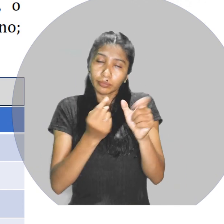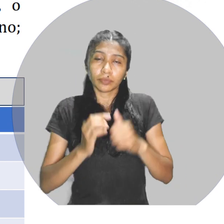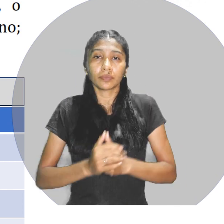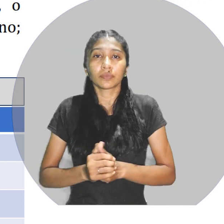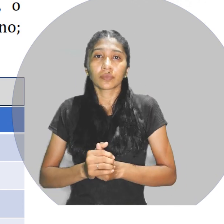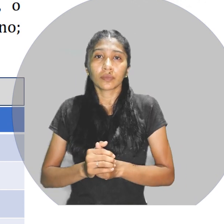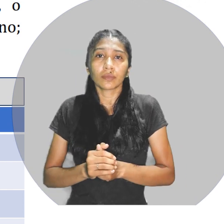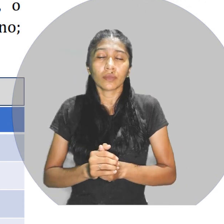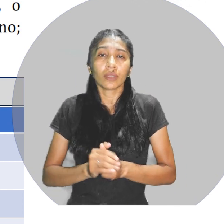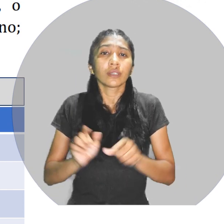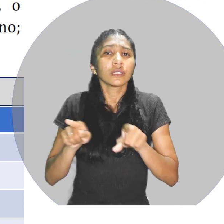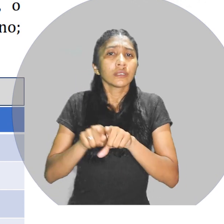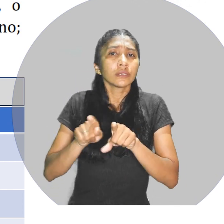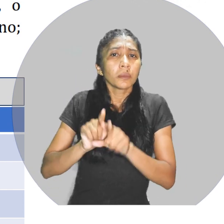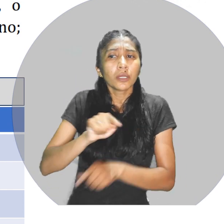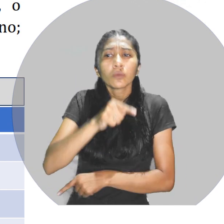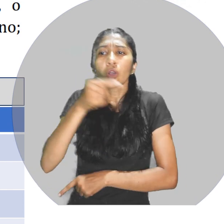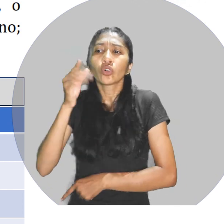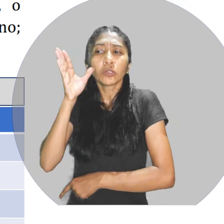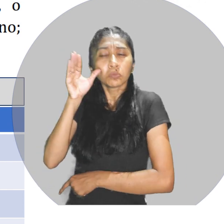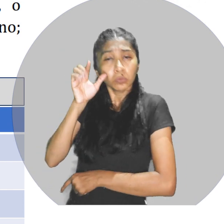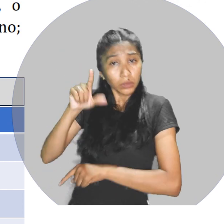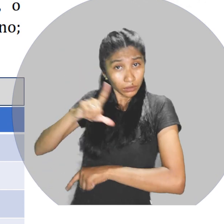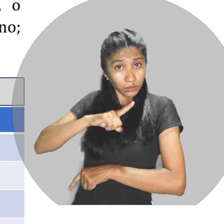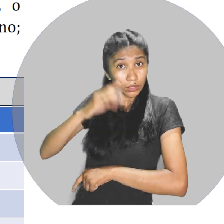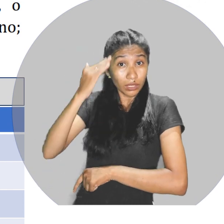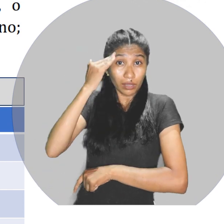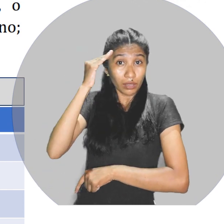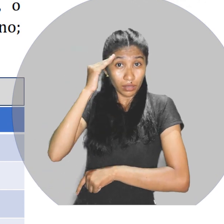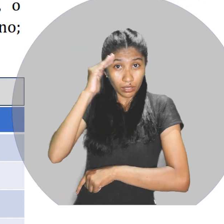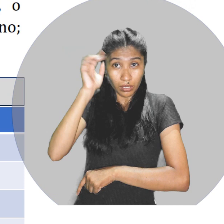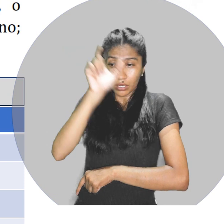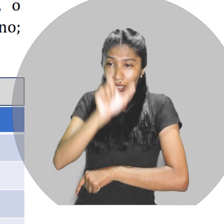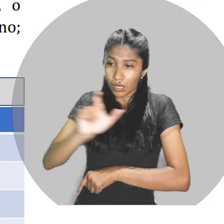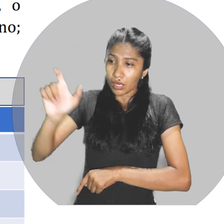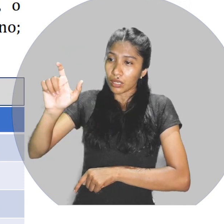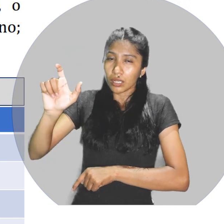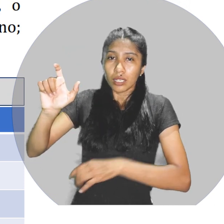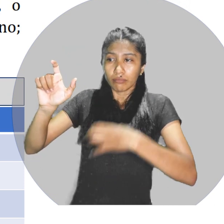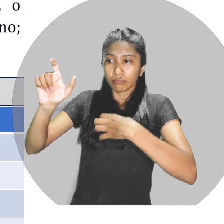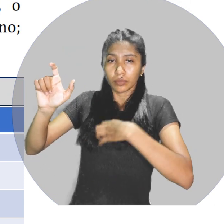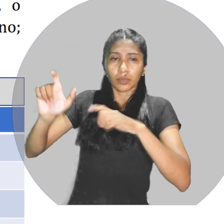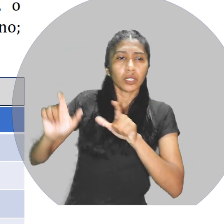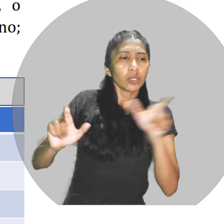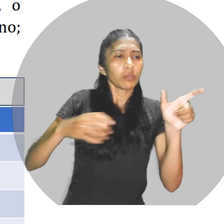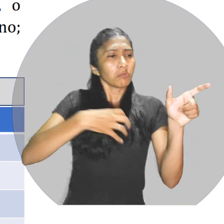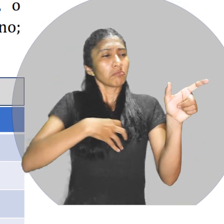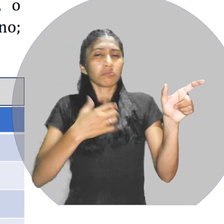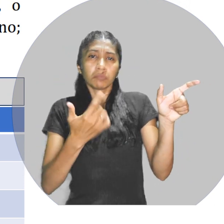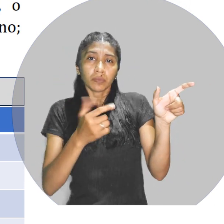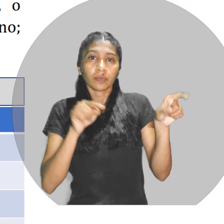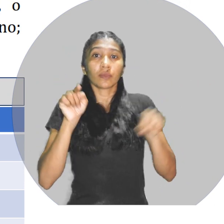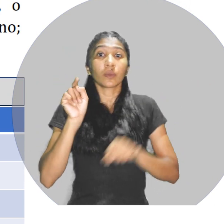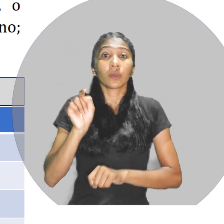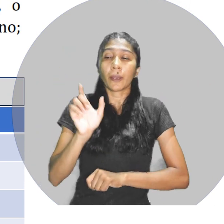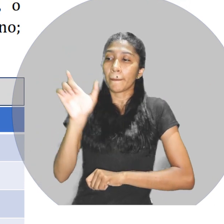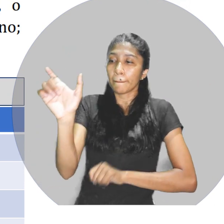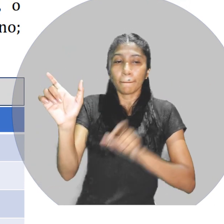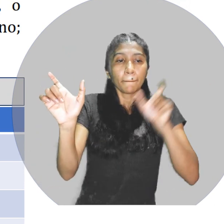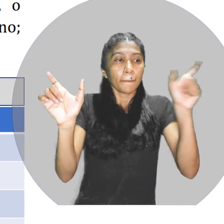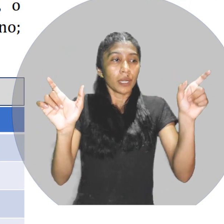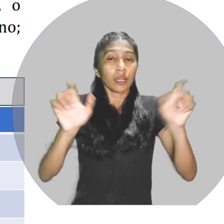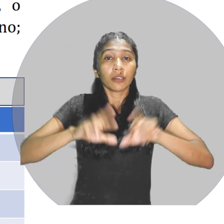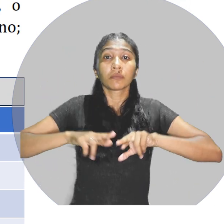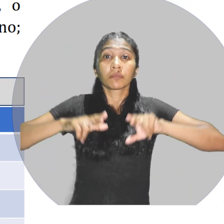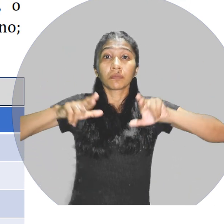outra coisa que nós vamos observar que distingue os sigmáticos dos assigmáticos é que nós vamos ter uma